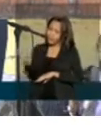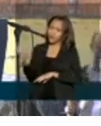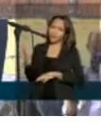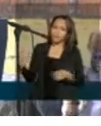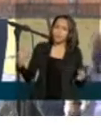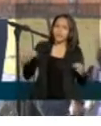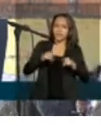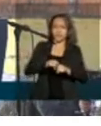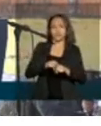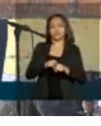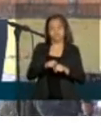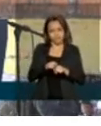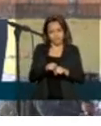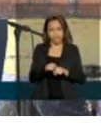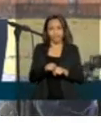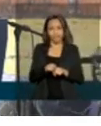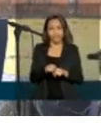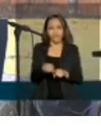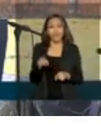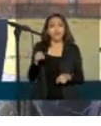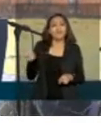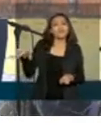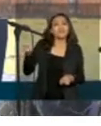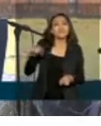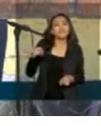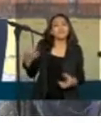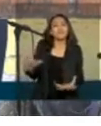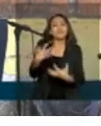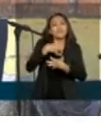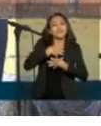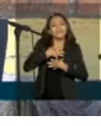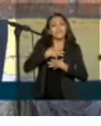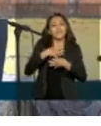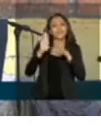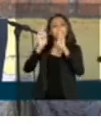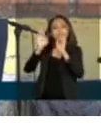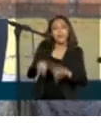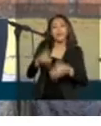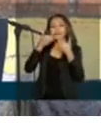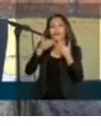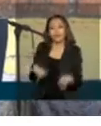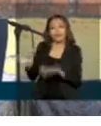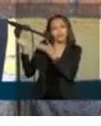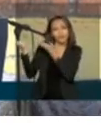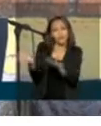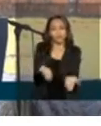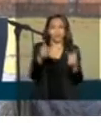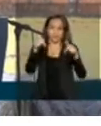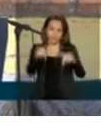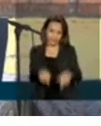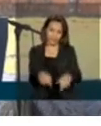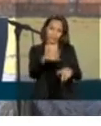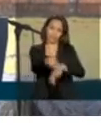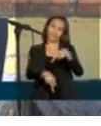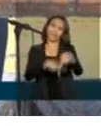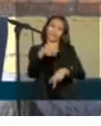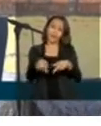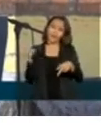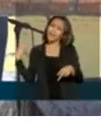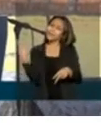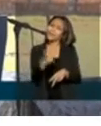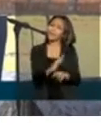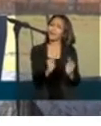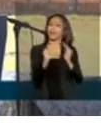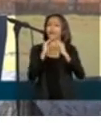ao Mato Grosso do Sul. Sinta do Mato Grosso do Sul o acolhimento do nosso povo e a extensão da sua casa. Que Deus